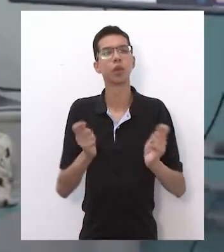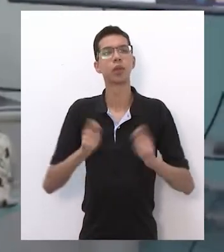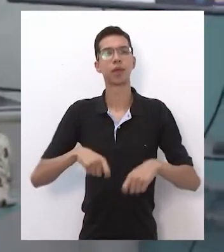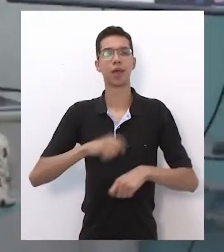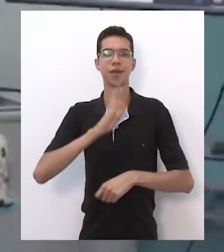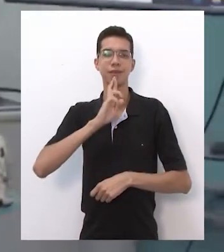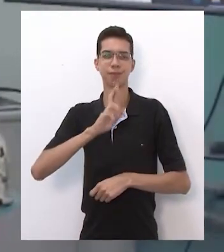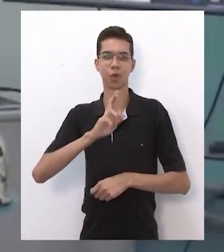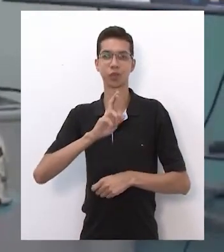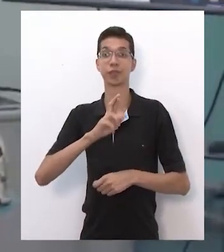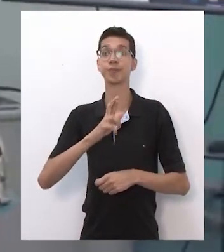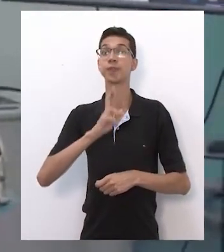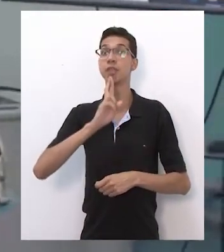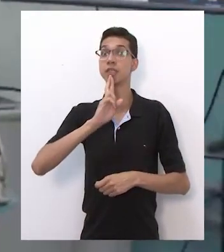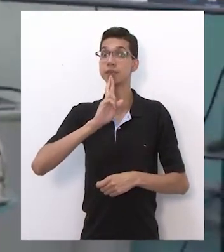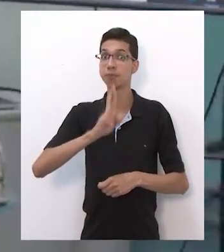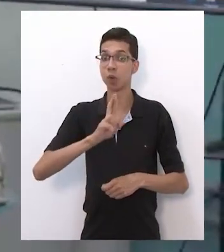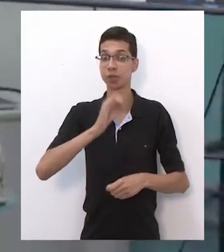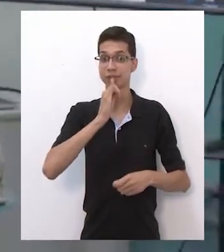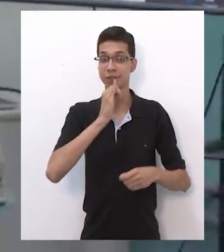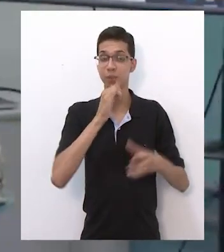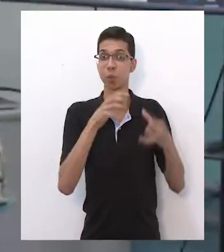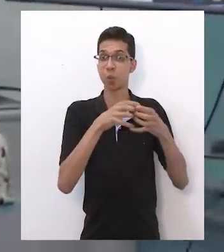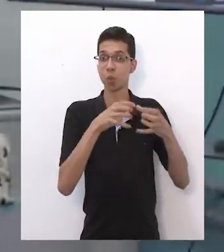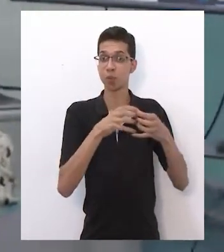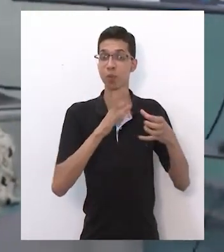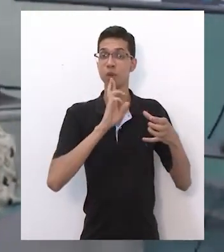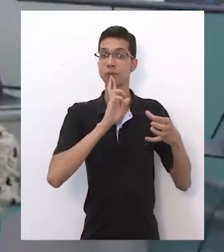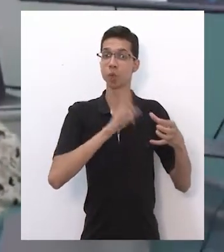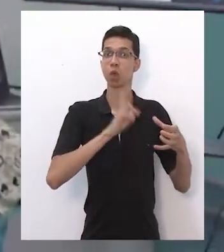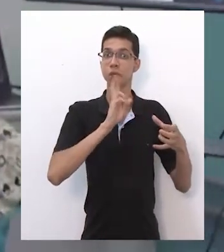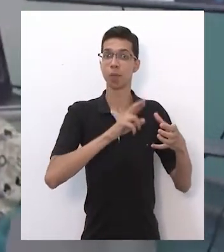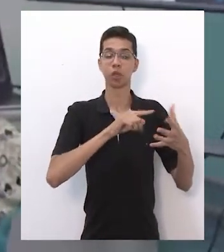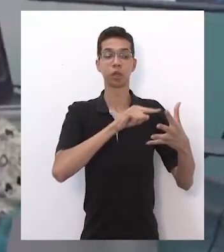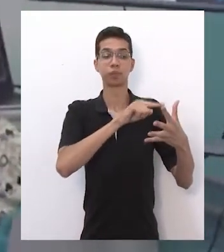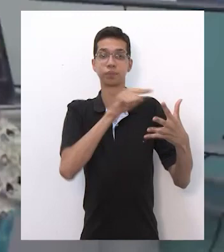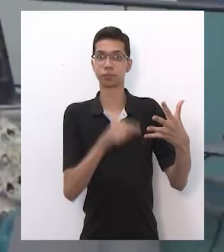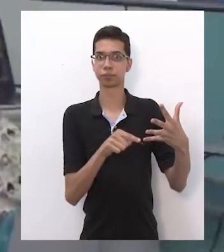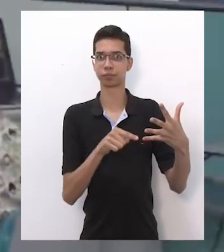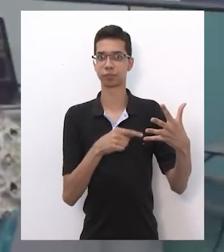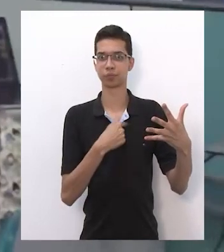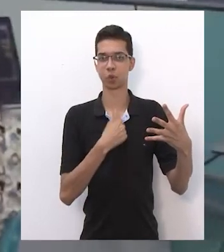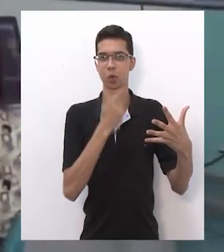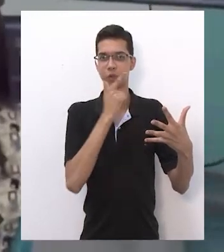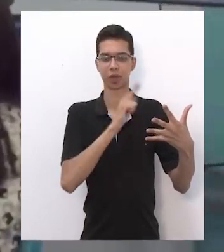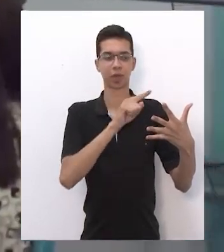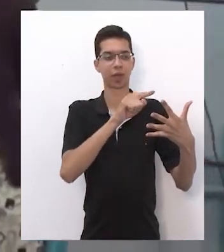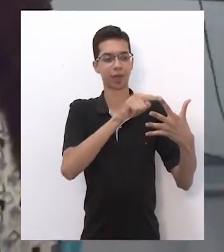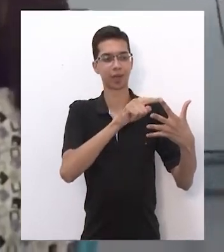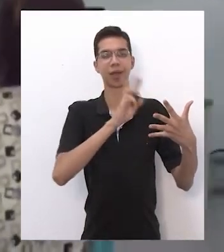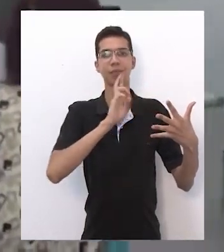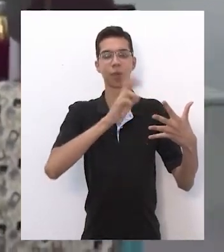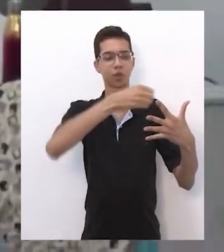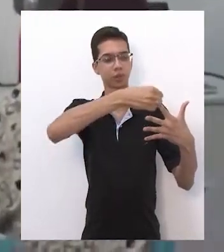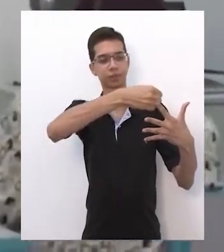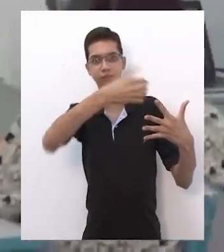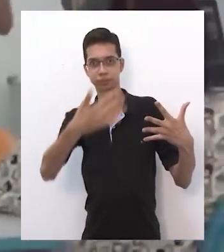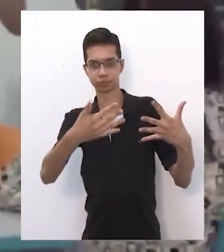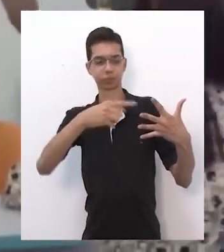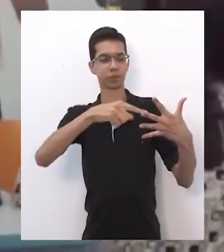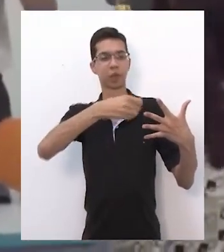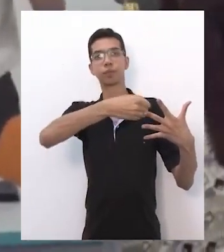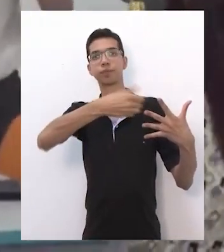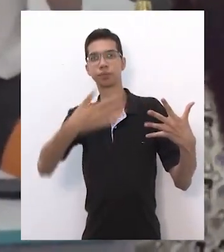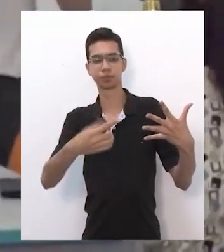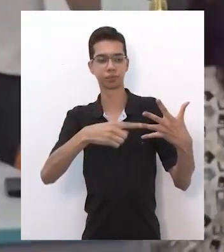por famílias de resposta que vão me indicar qual é o meu foco de atuação. Qual é o